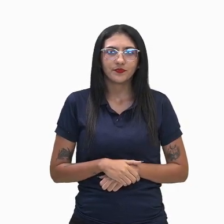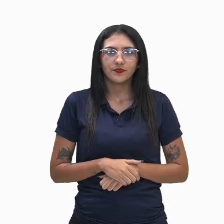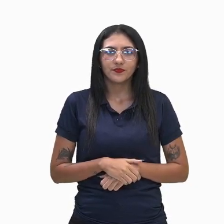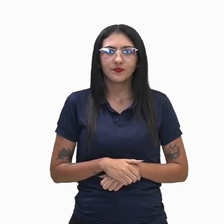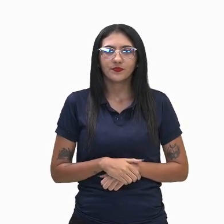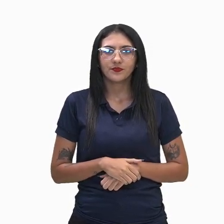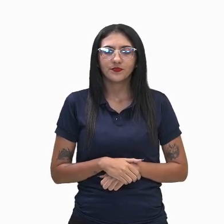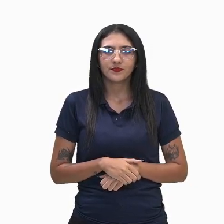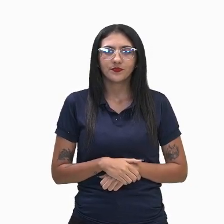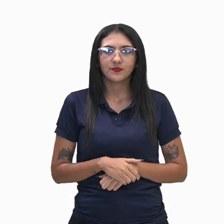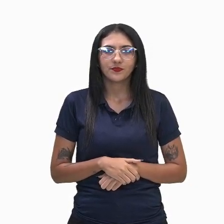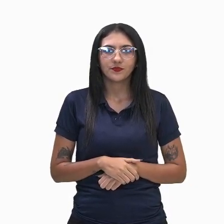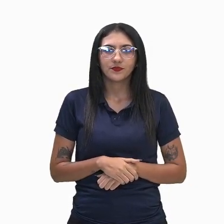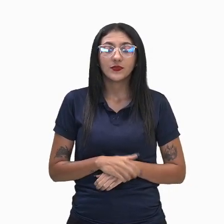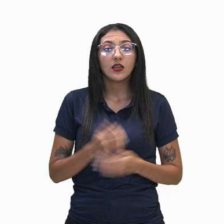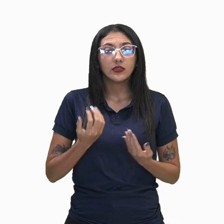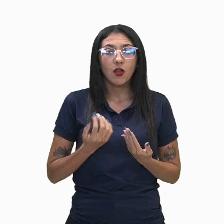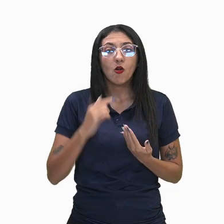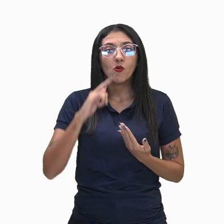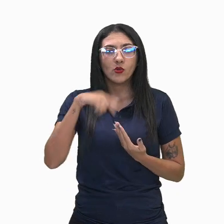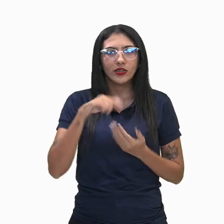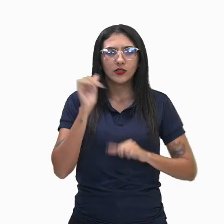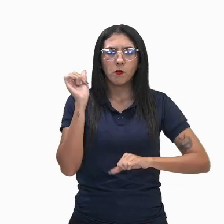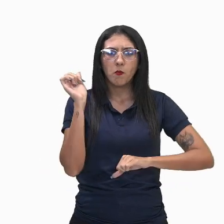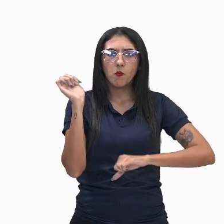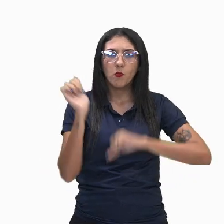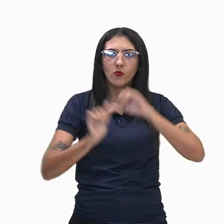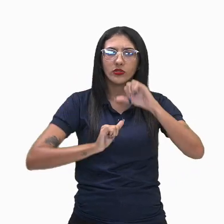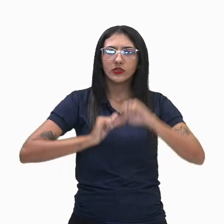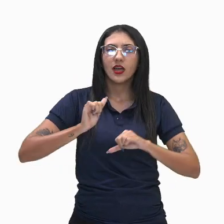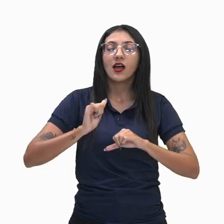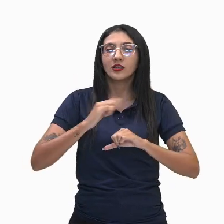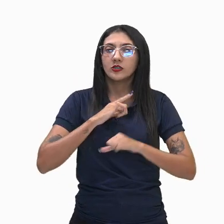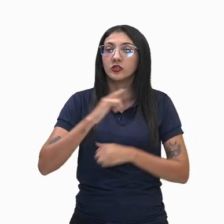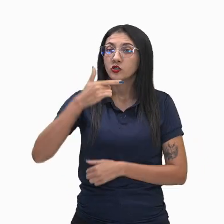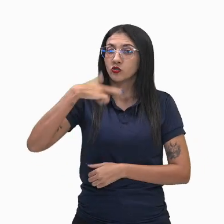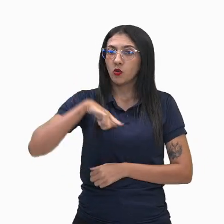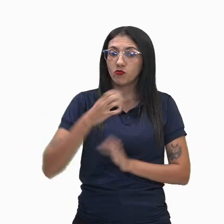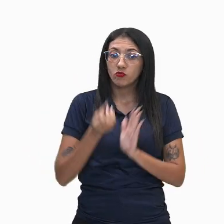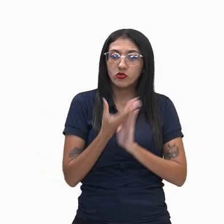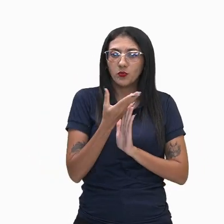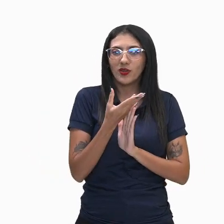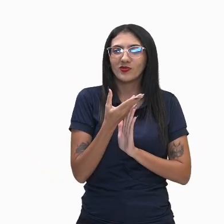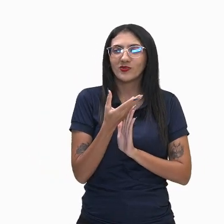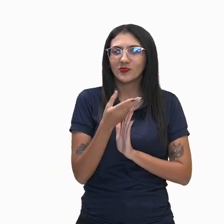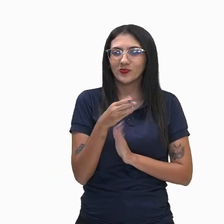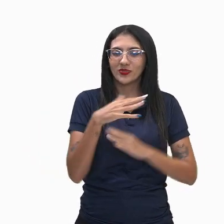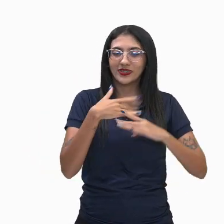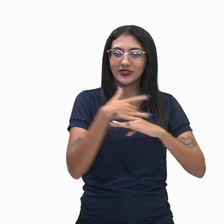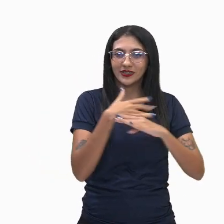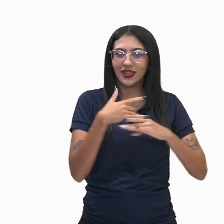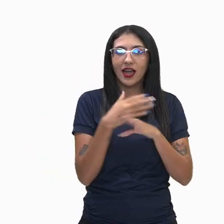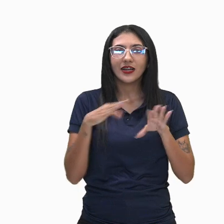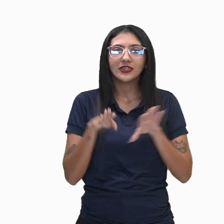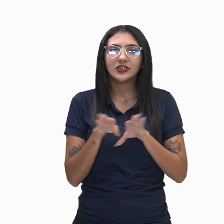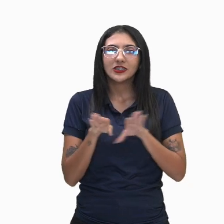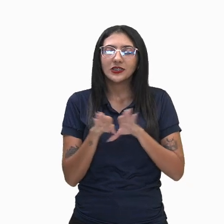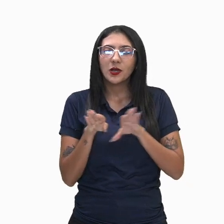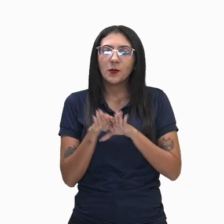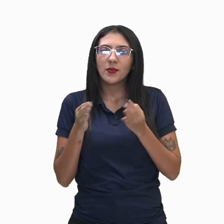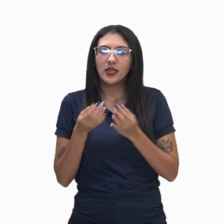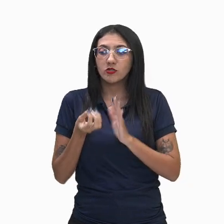então nessa transformação de panorama o ressurgimento das cidades e a revitalização